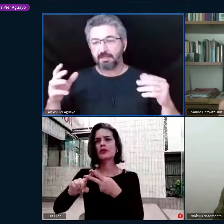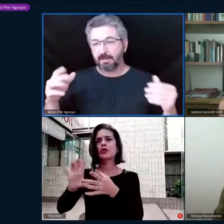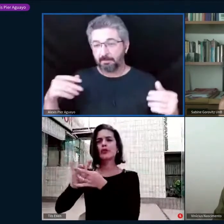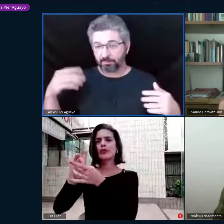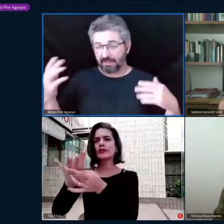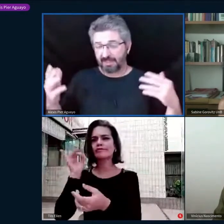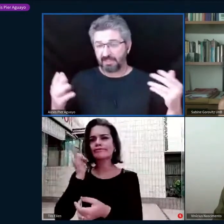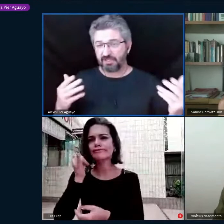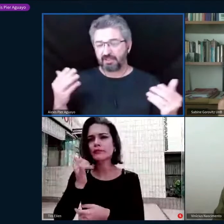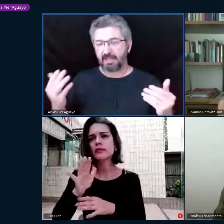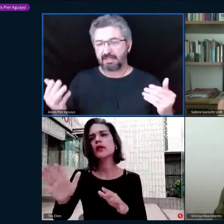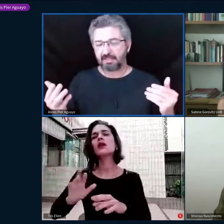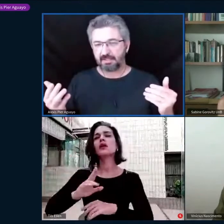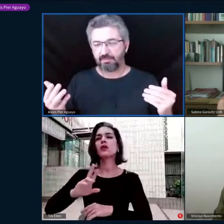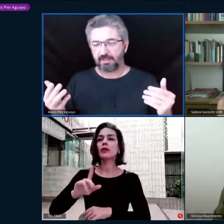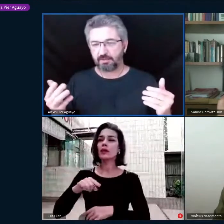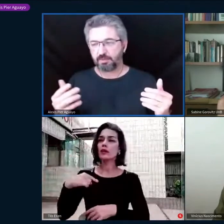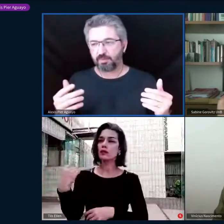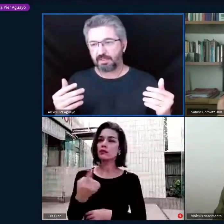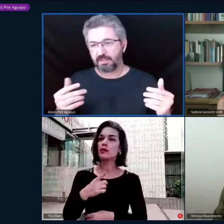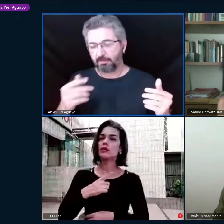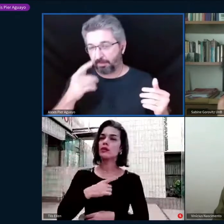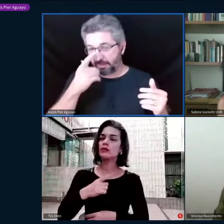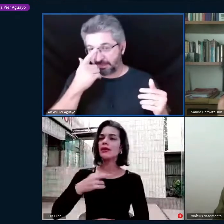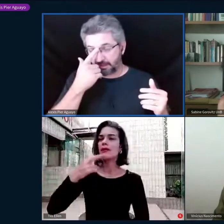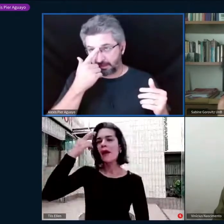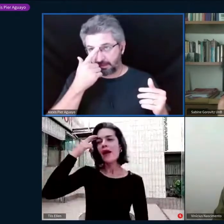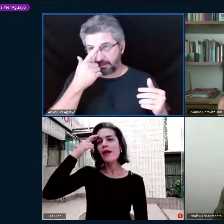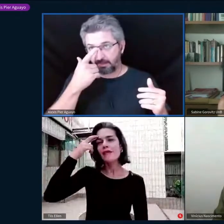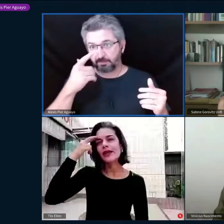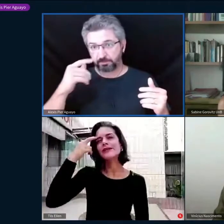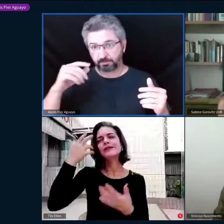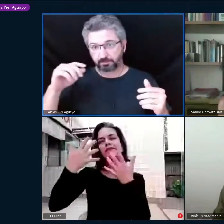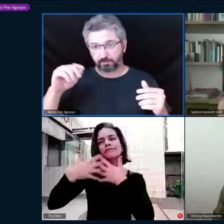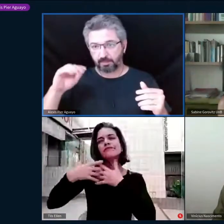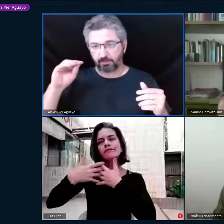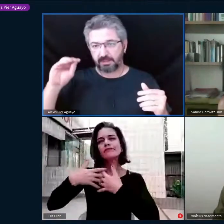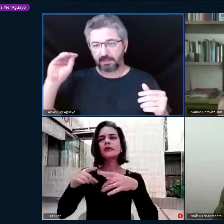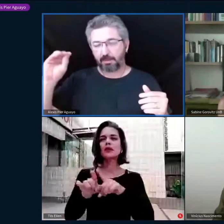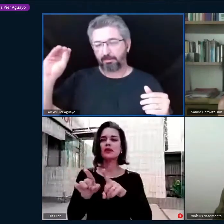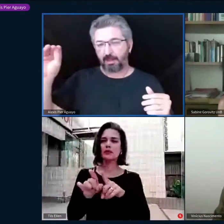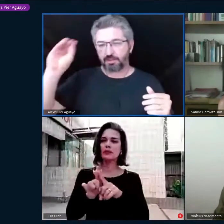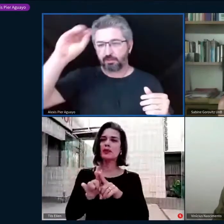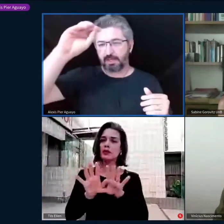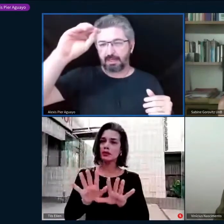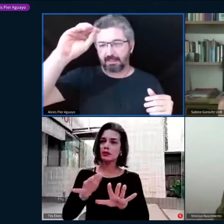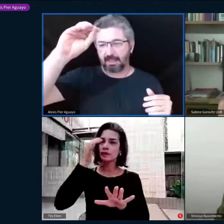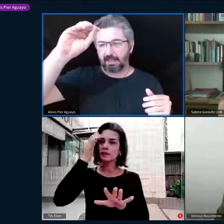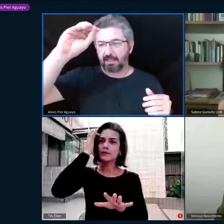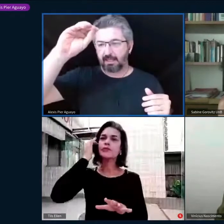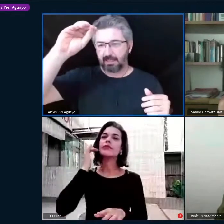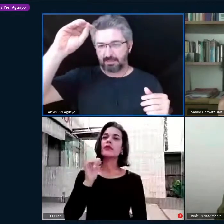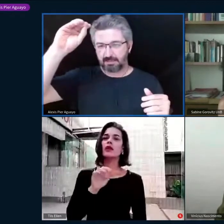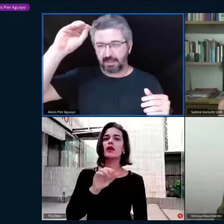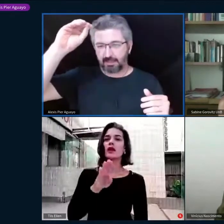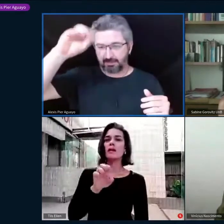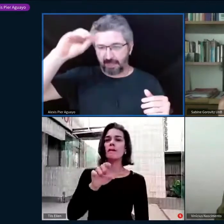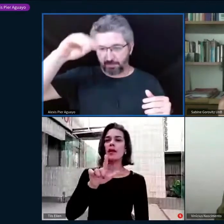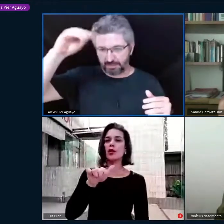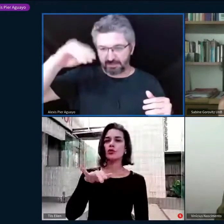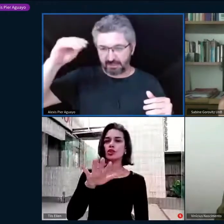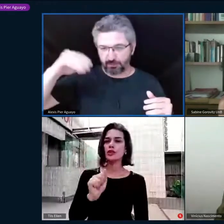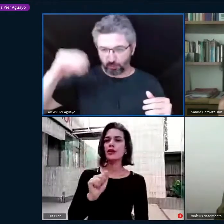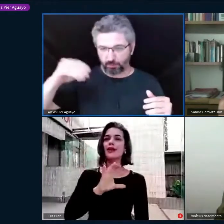oratório e tudo mais. E a gente tem essas reflexões, por exemplo, apesar de que, por exemplo, a Bélgica e o Canadá, eles